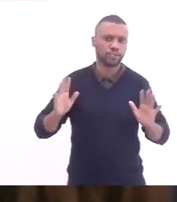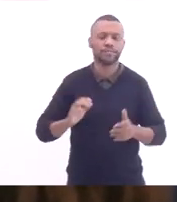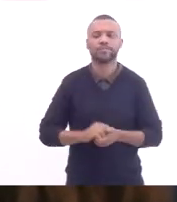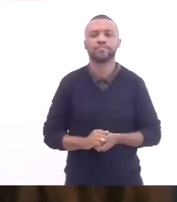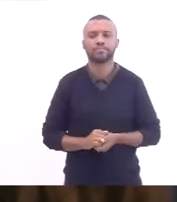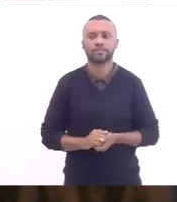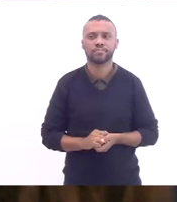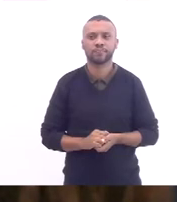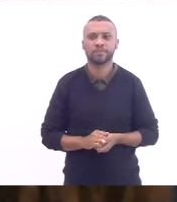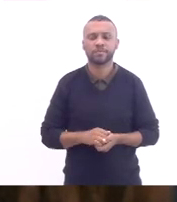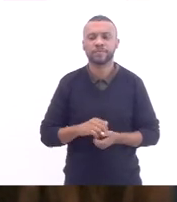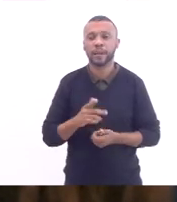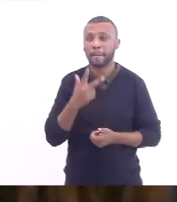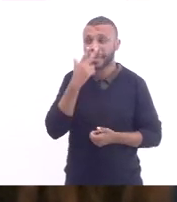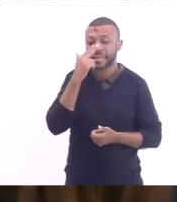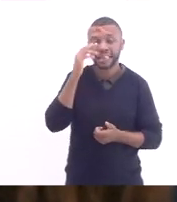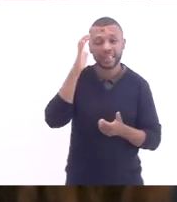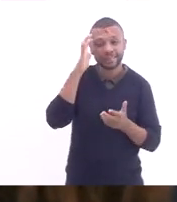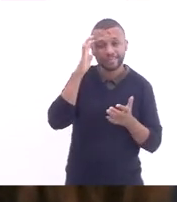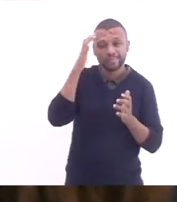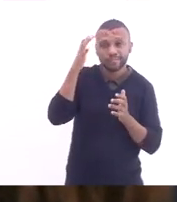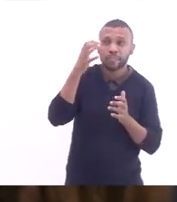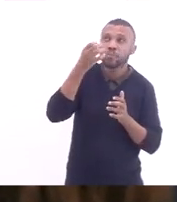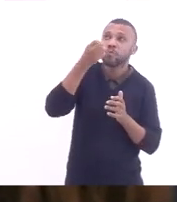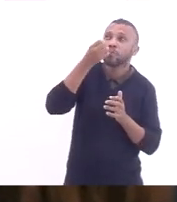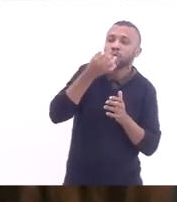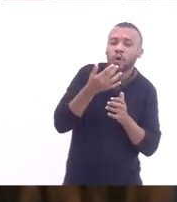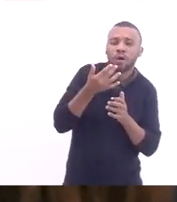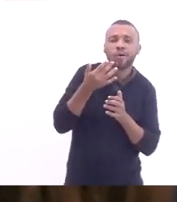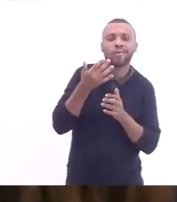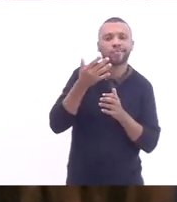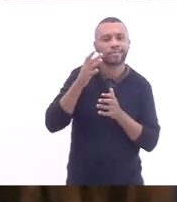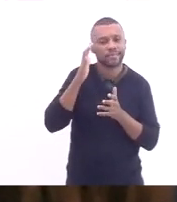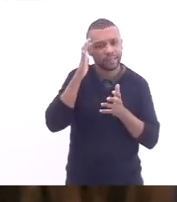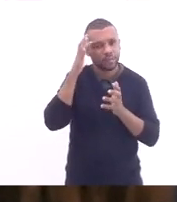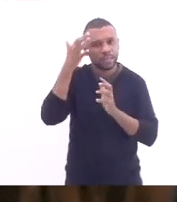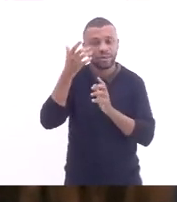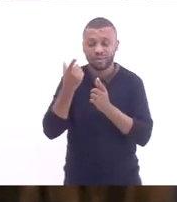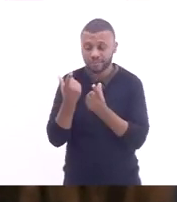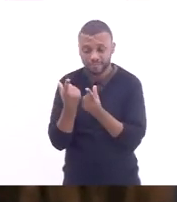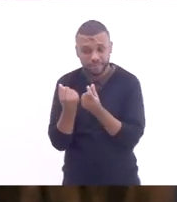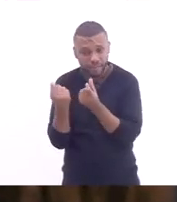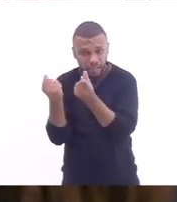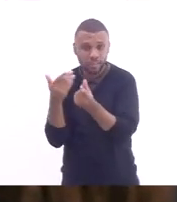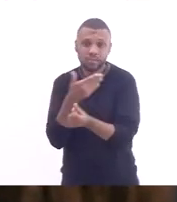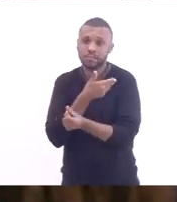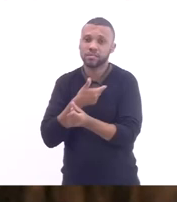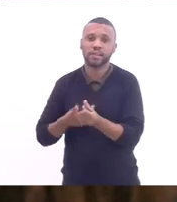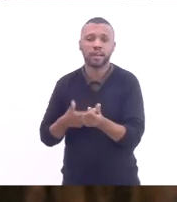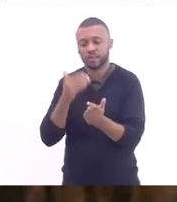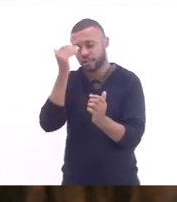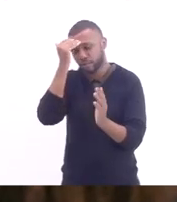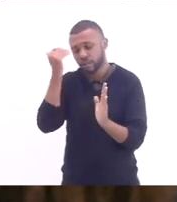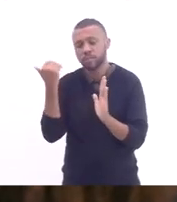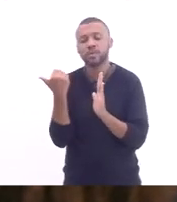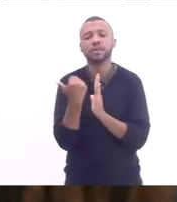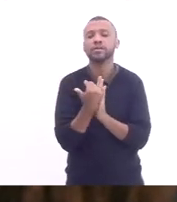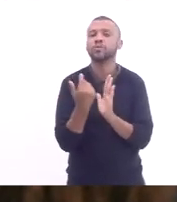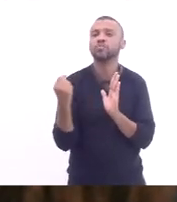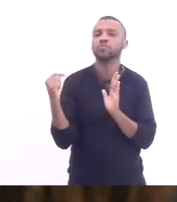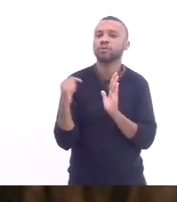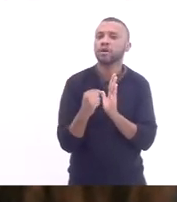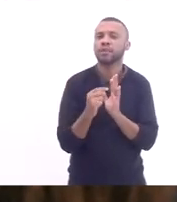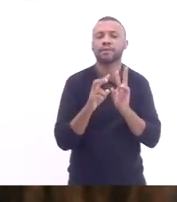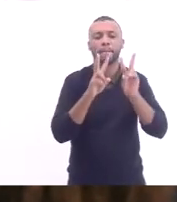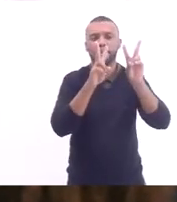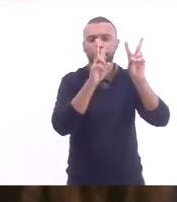Esses bons ventos financeiros do Estado, eles são pautados em questões